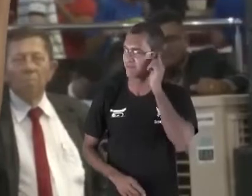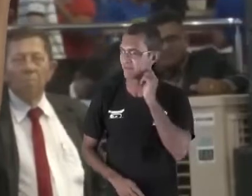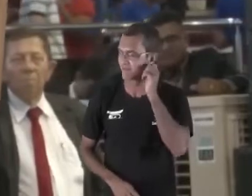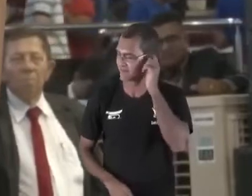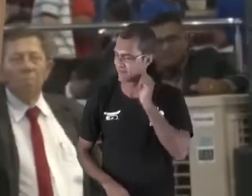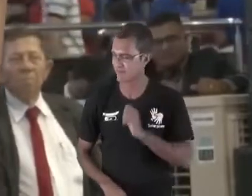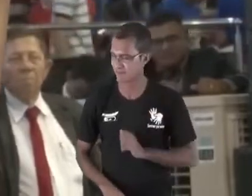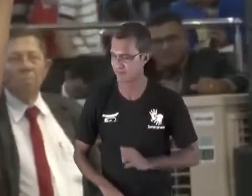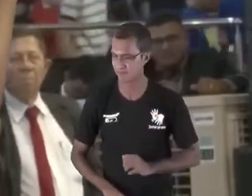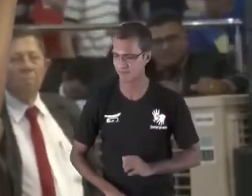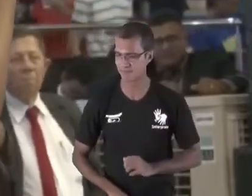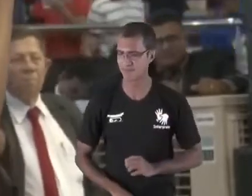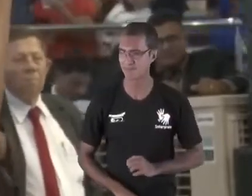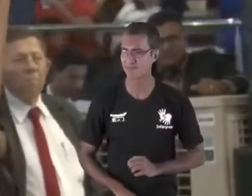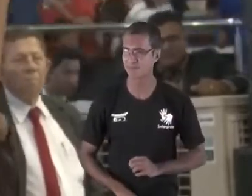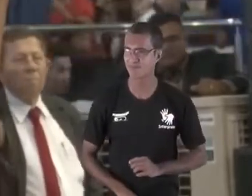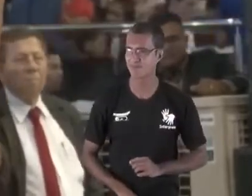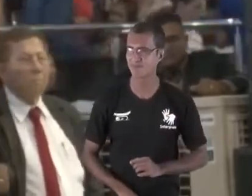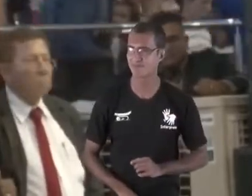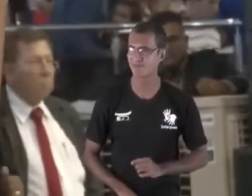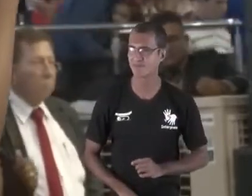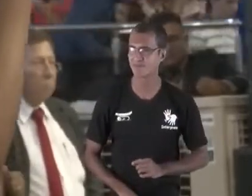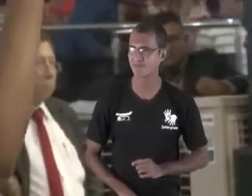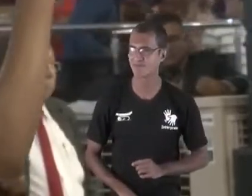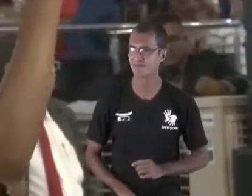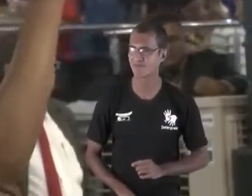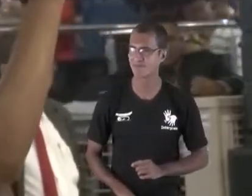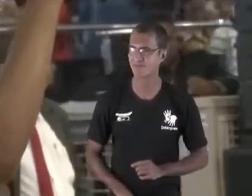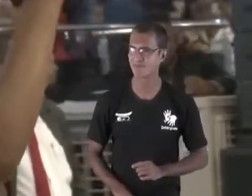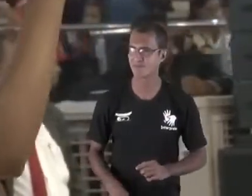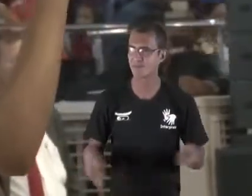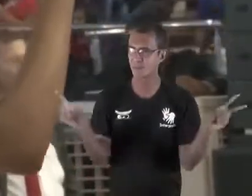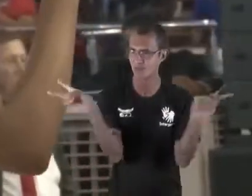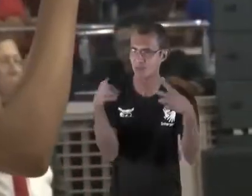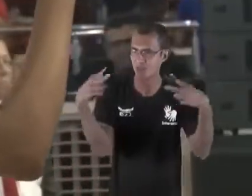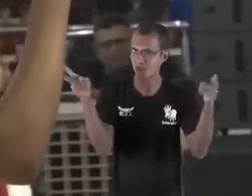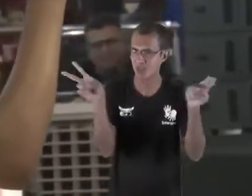O vento se cala e o mar se aquieta.